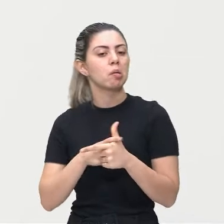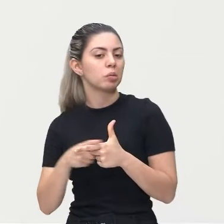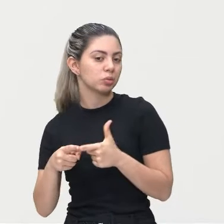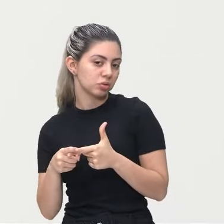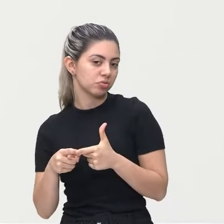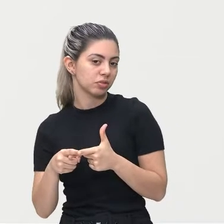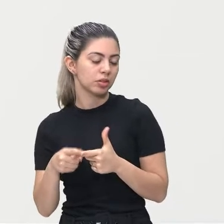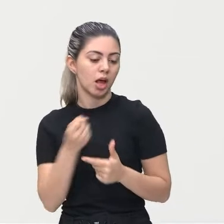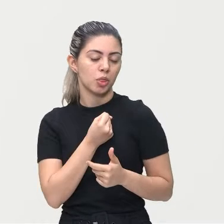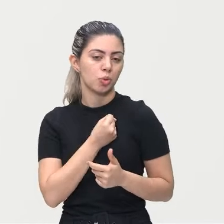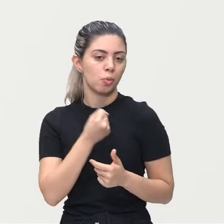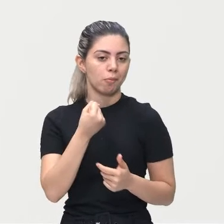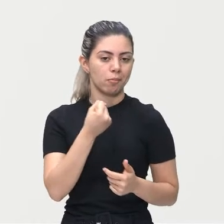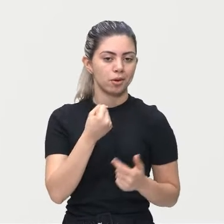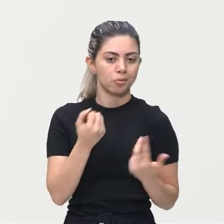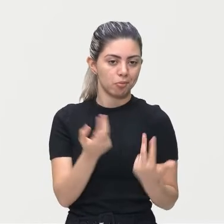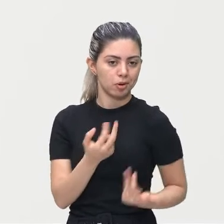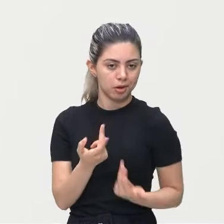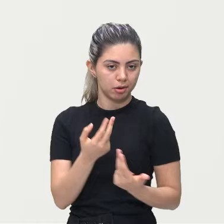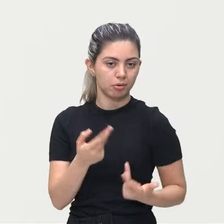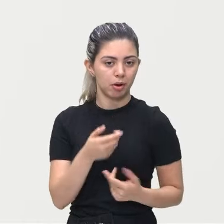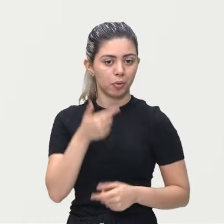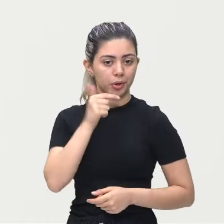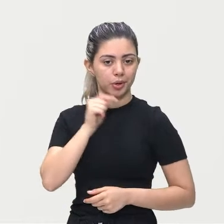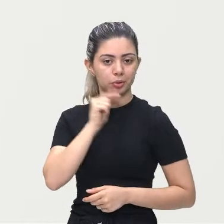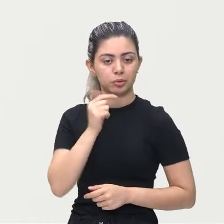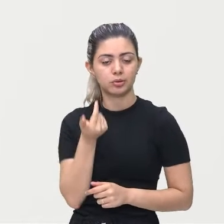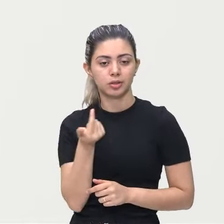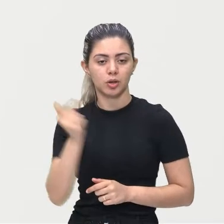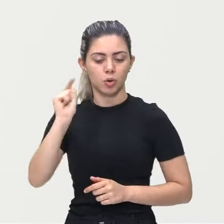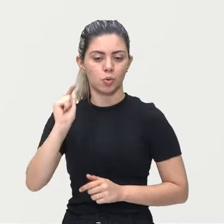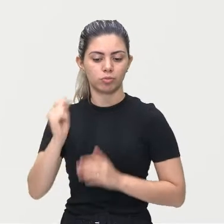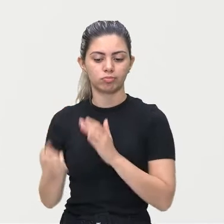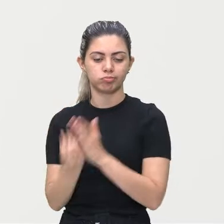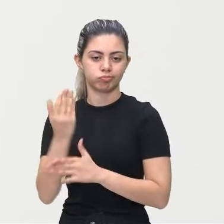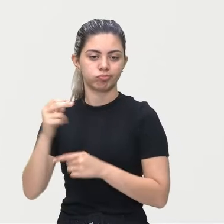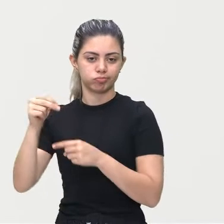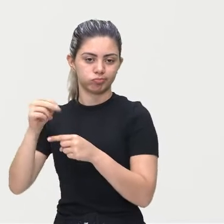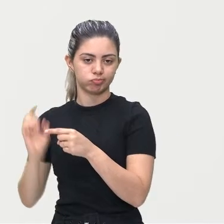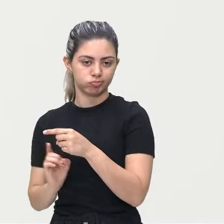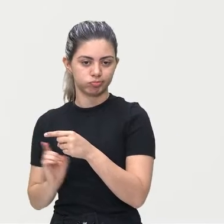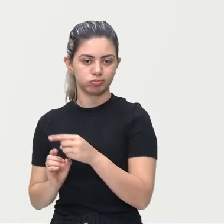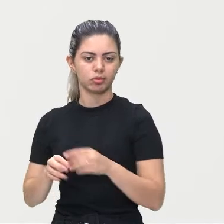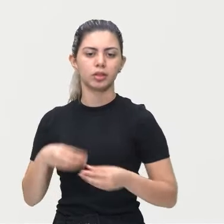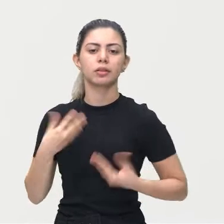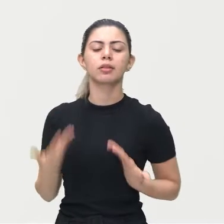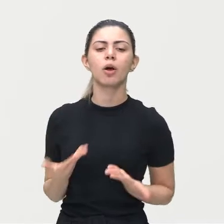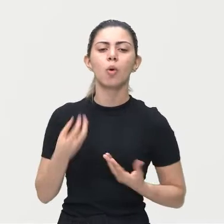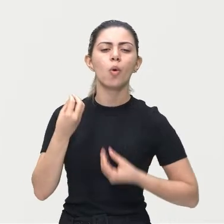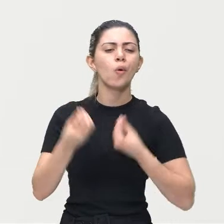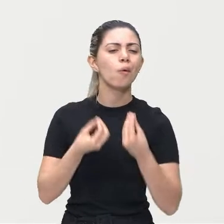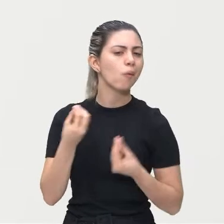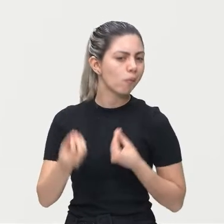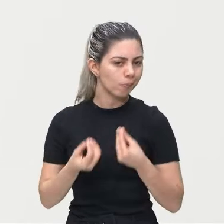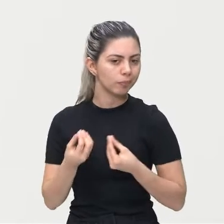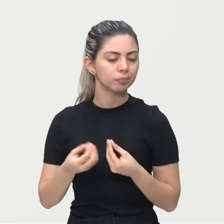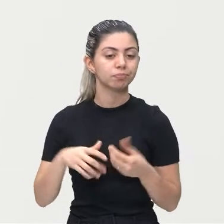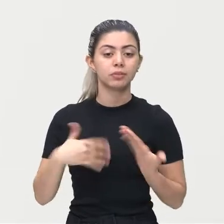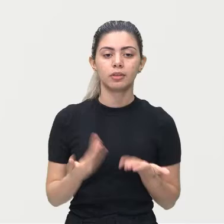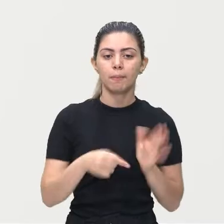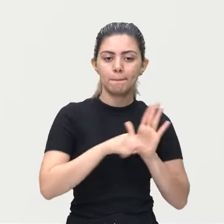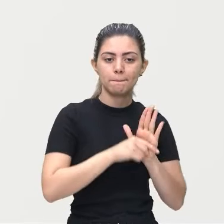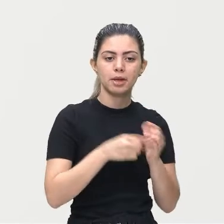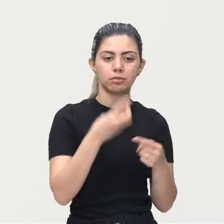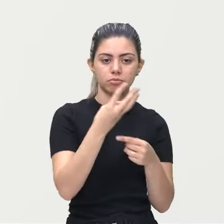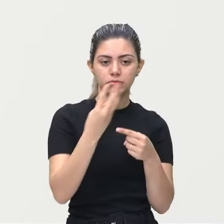por um mesmo número e obter uma outra fração. Então aqui olha o que está rolando. Ó, menos 3